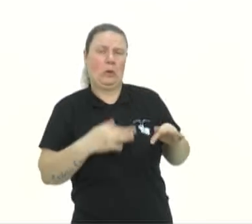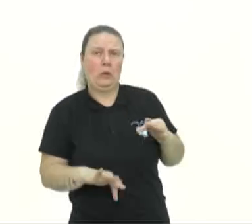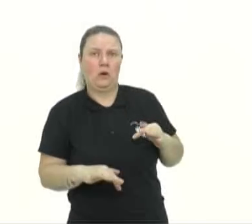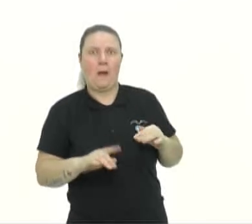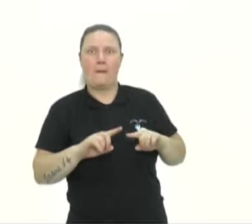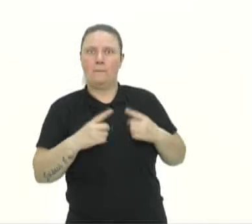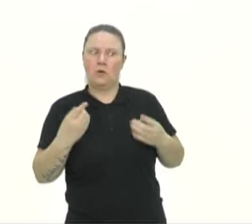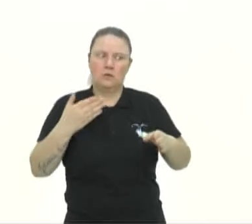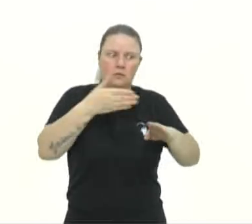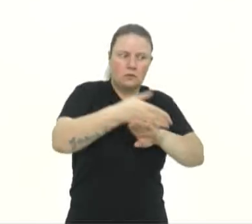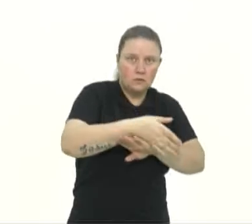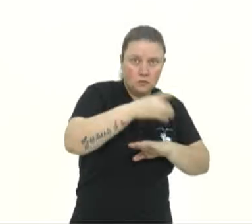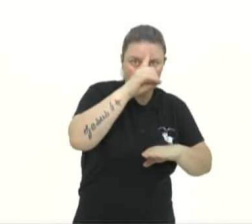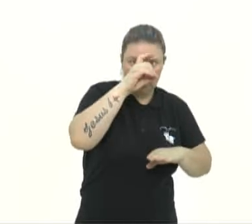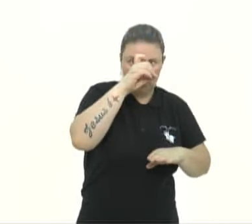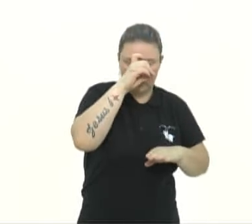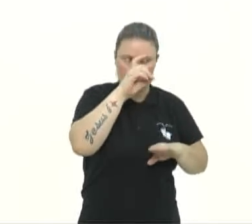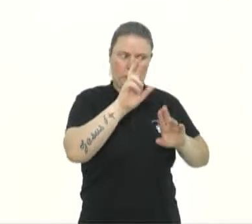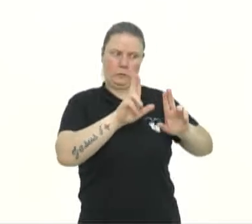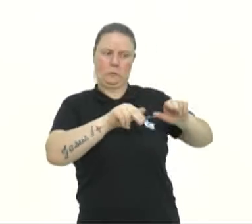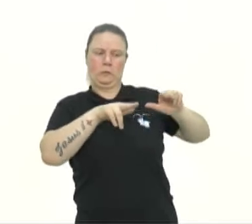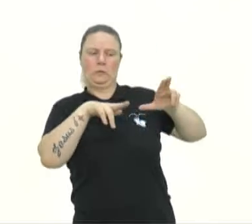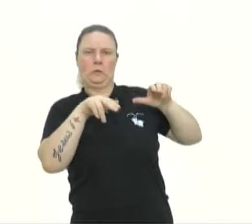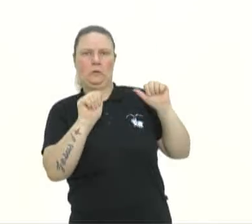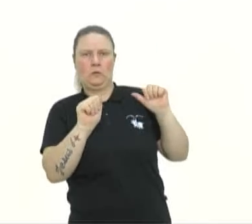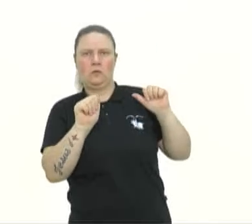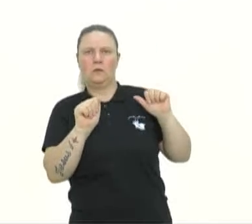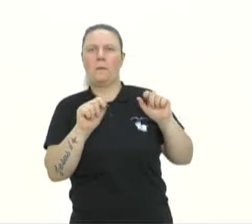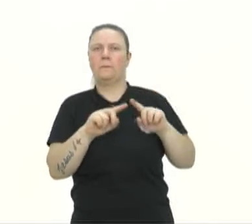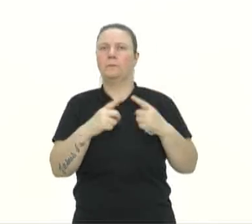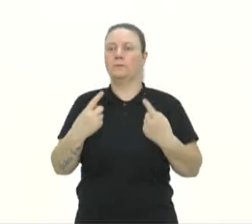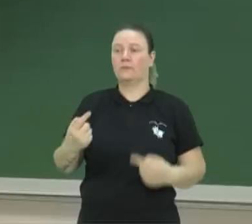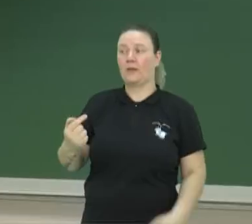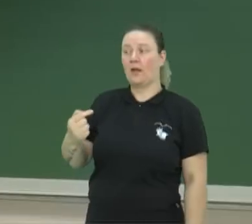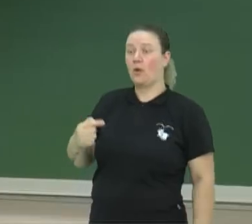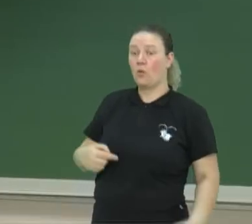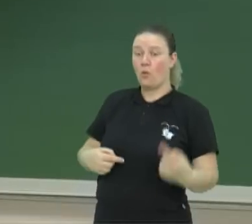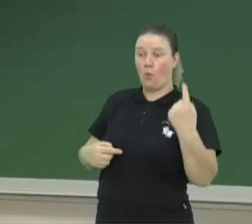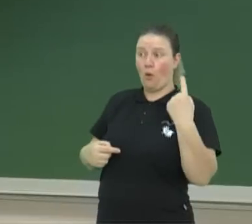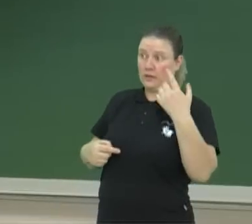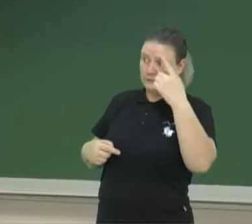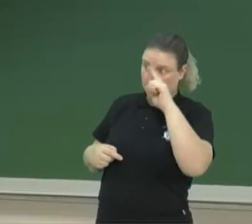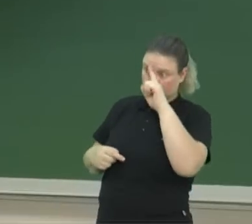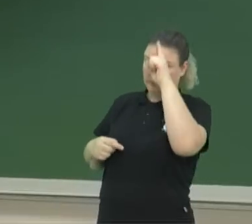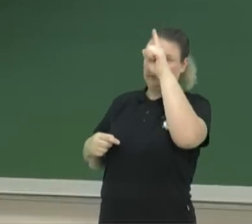de jeito nenhum. Até que um deles teve uma ideia.